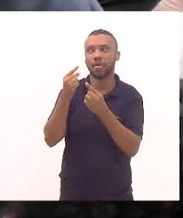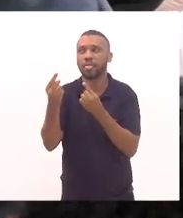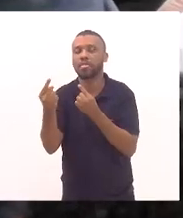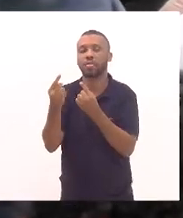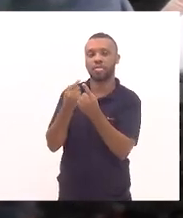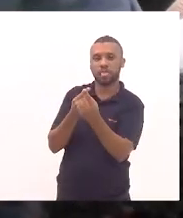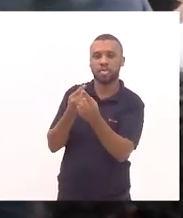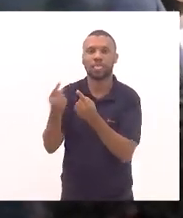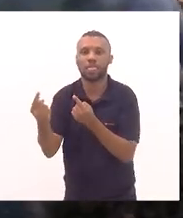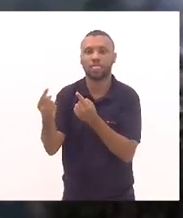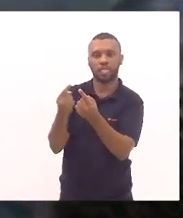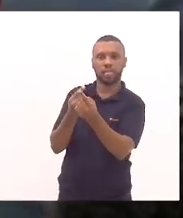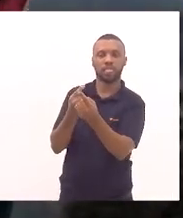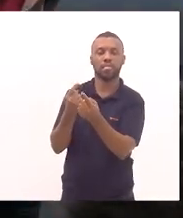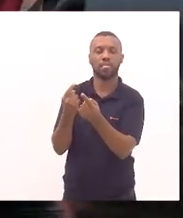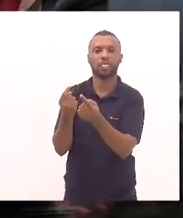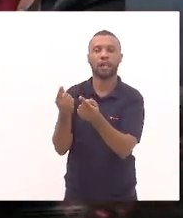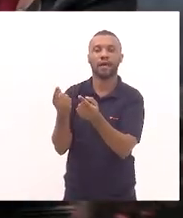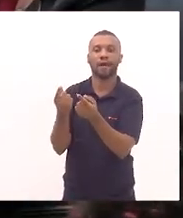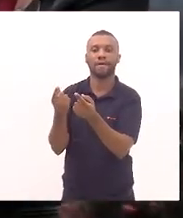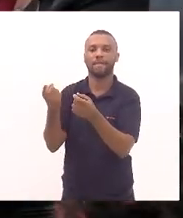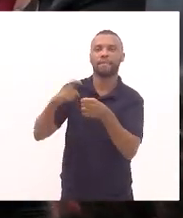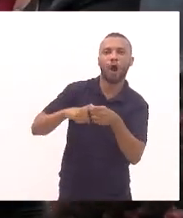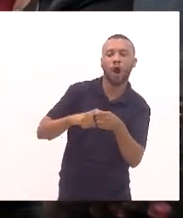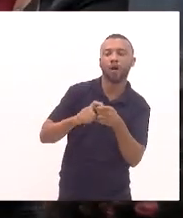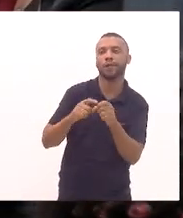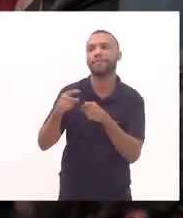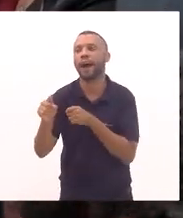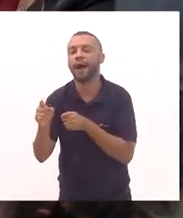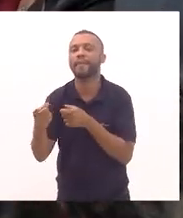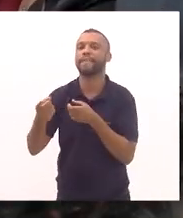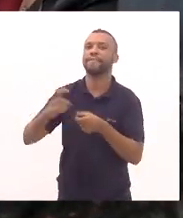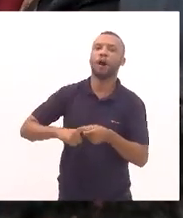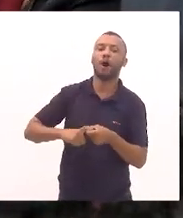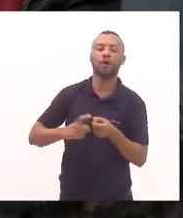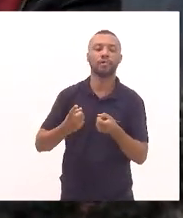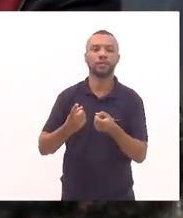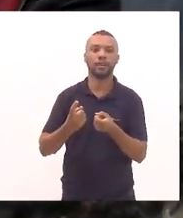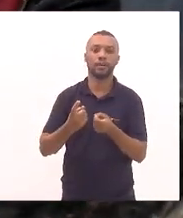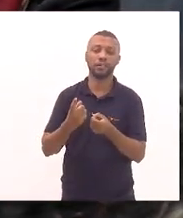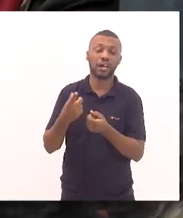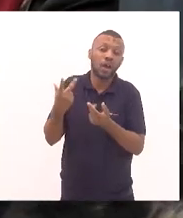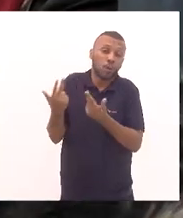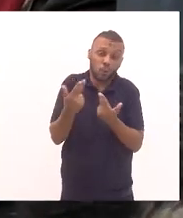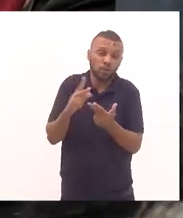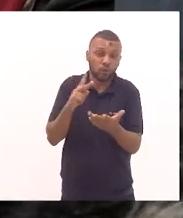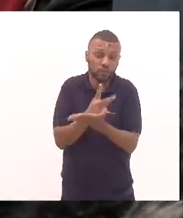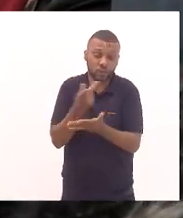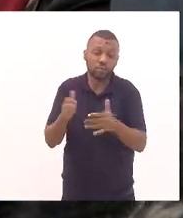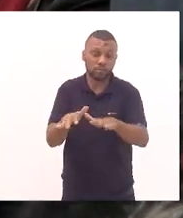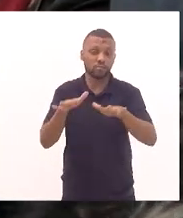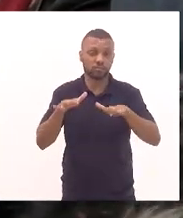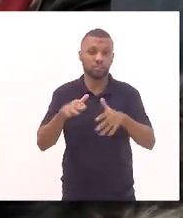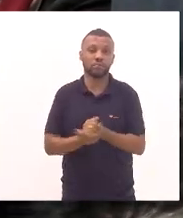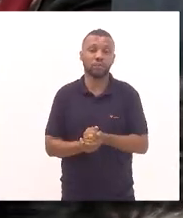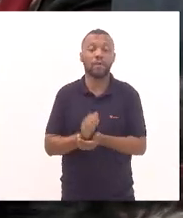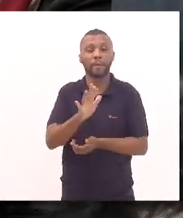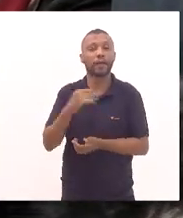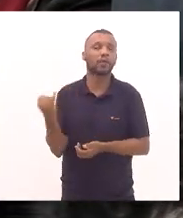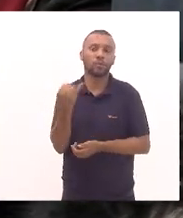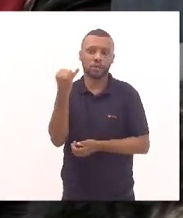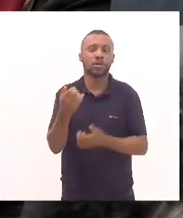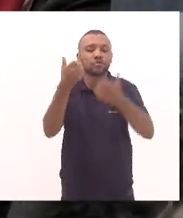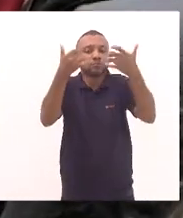vindas que estamos experimentando no plenário. Mas é muito importante, senhor presidente, porque quando a gente fala de um projeto